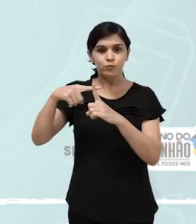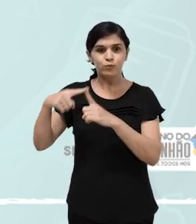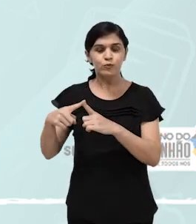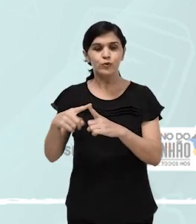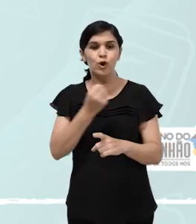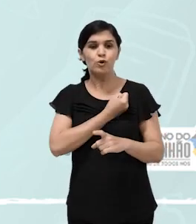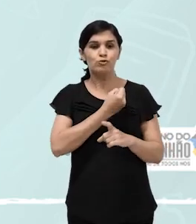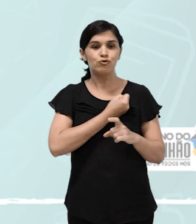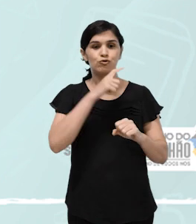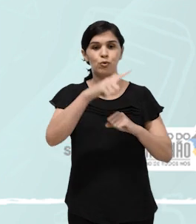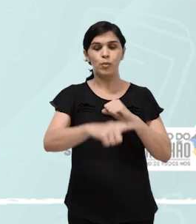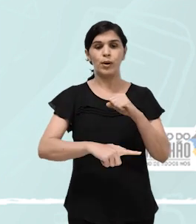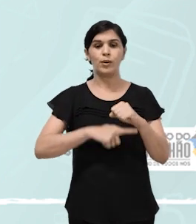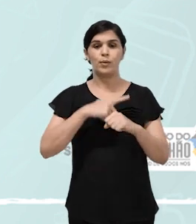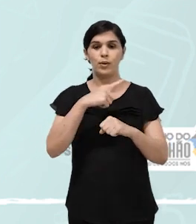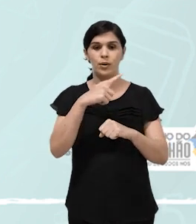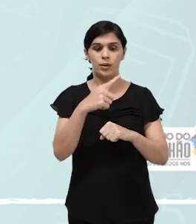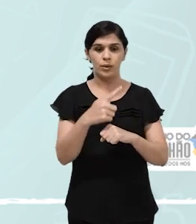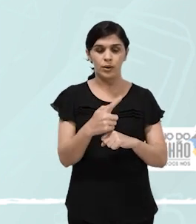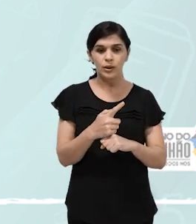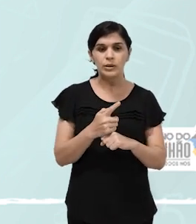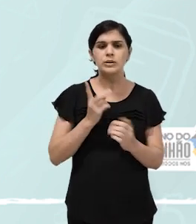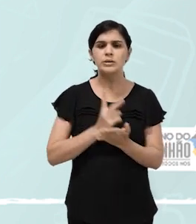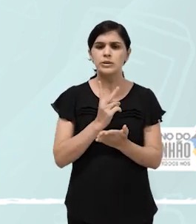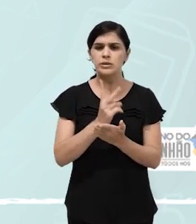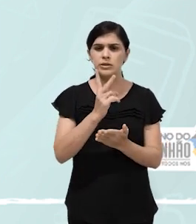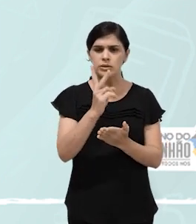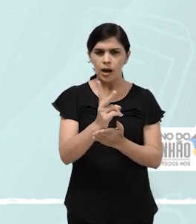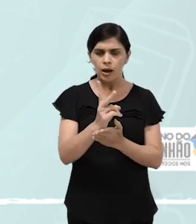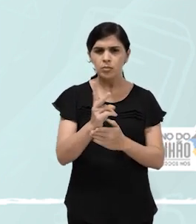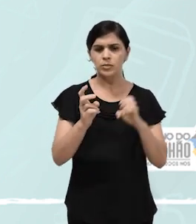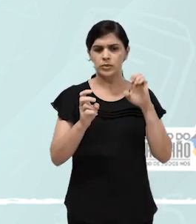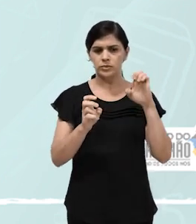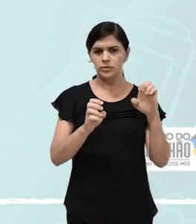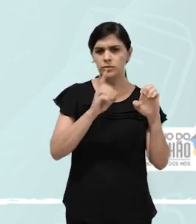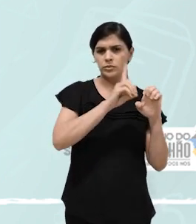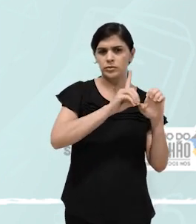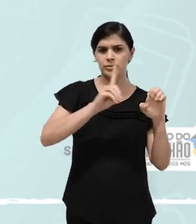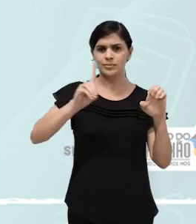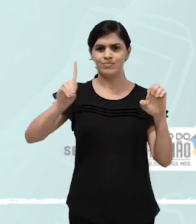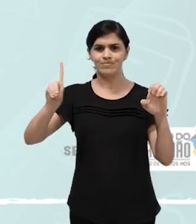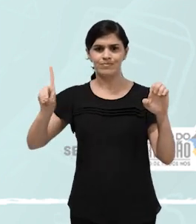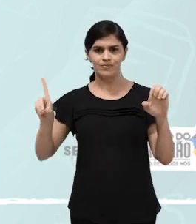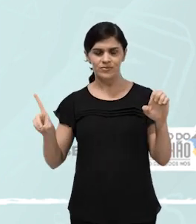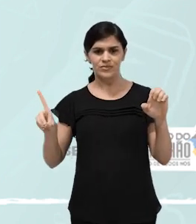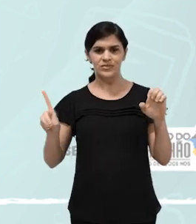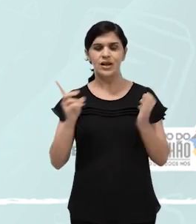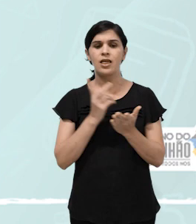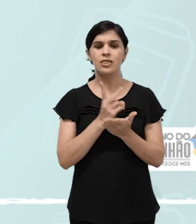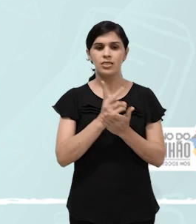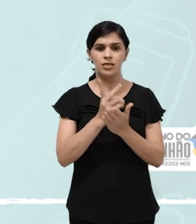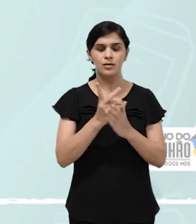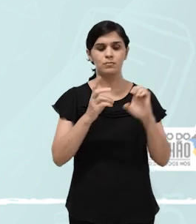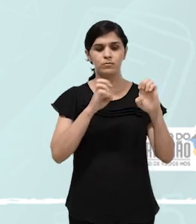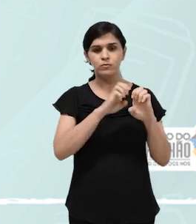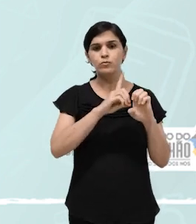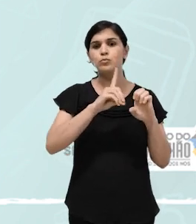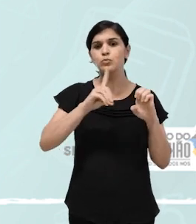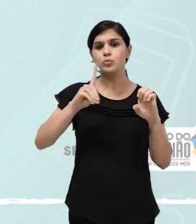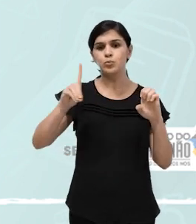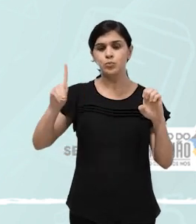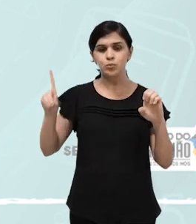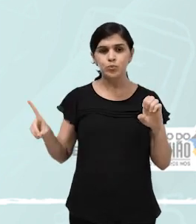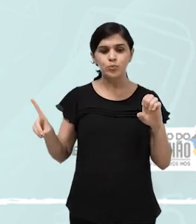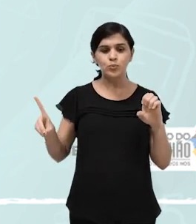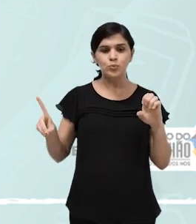atômico. Sempre, turma, da esquerda para a direita. Então, da esquerda para a direita, eu vou ter o aumento do